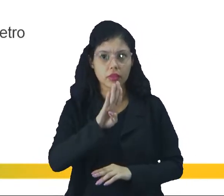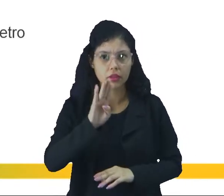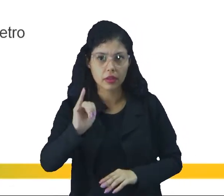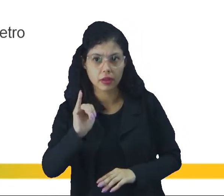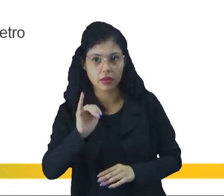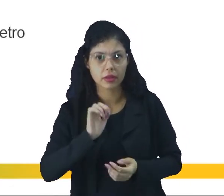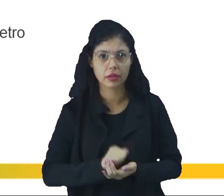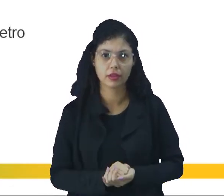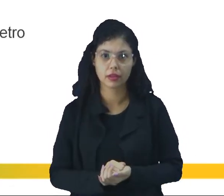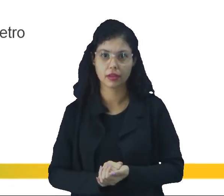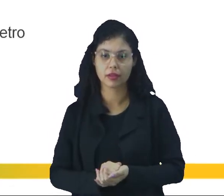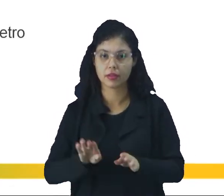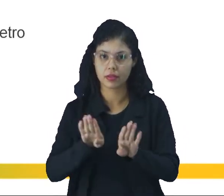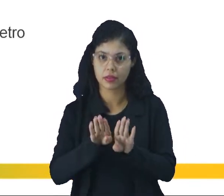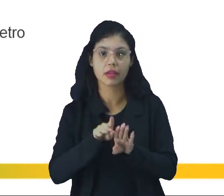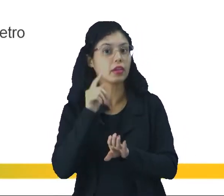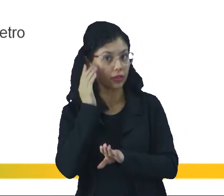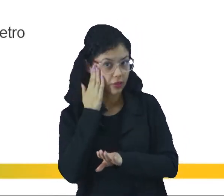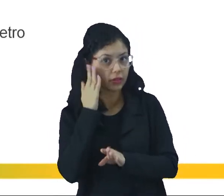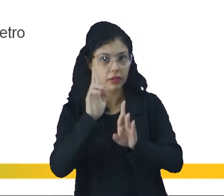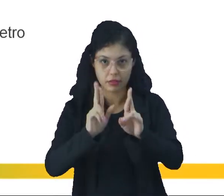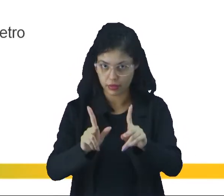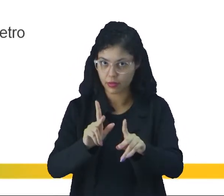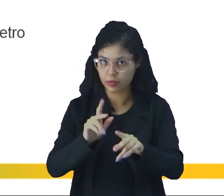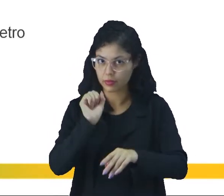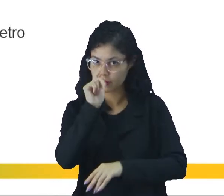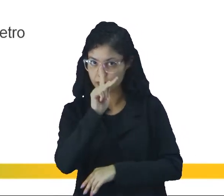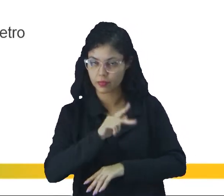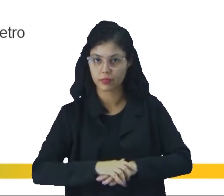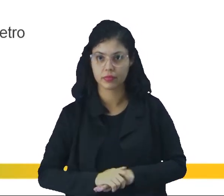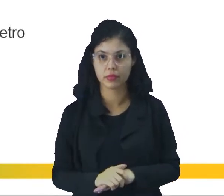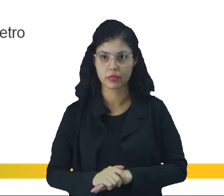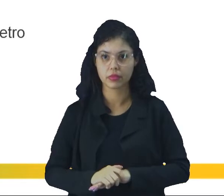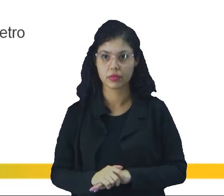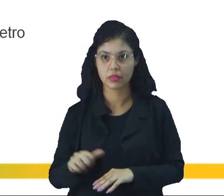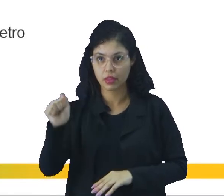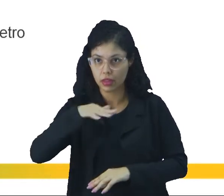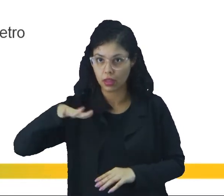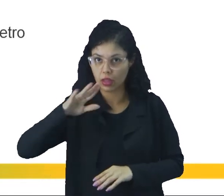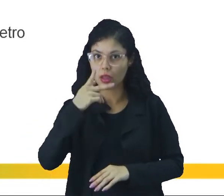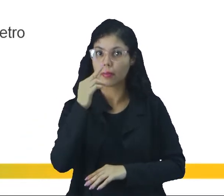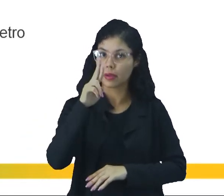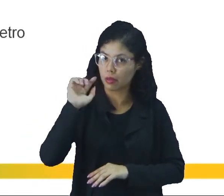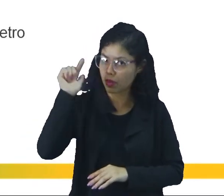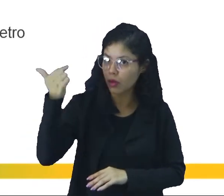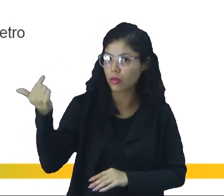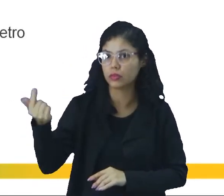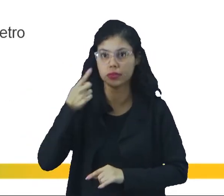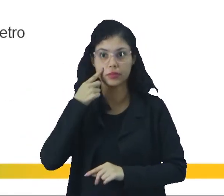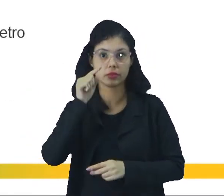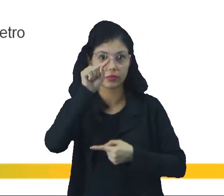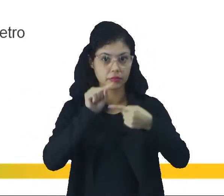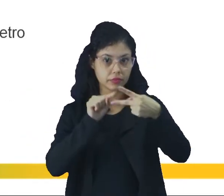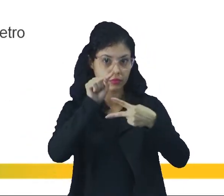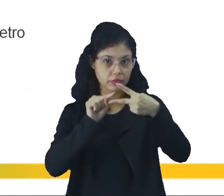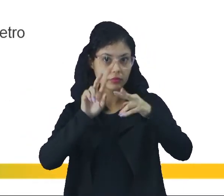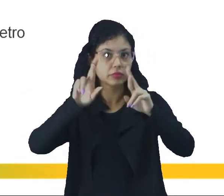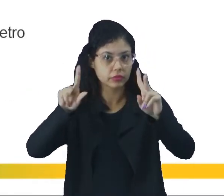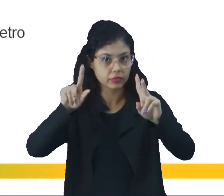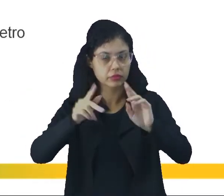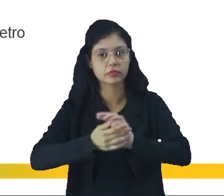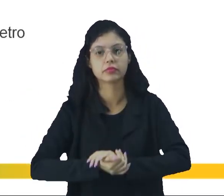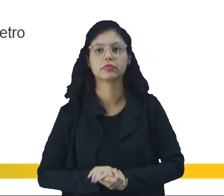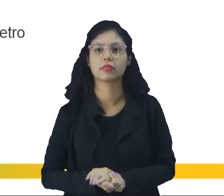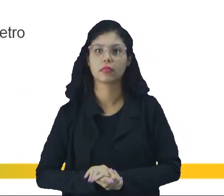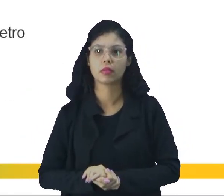bife à milanesa com bife ali na mesa. Tem diferença, ok? A área é uma coisa, perímetro é outra. Olha aqui as definições.